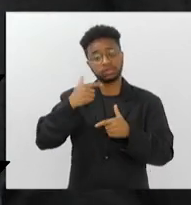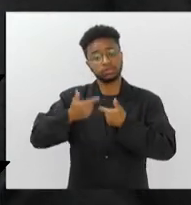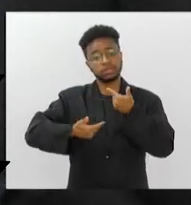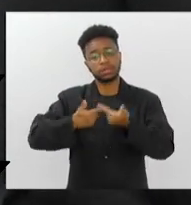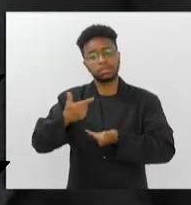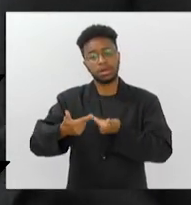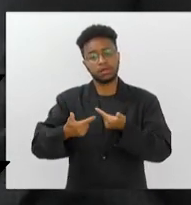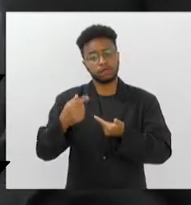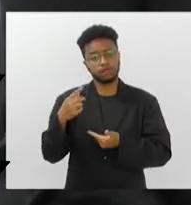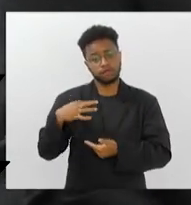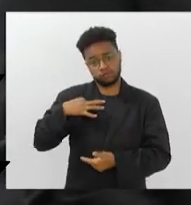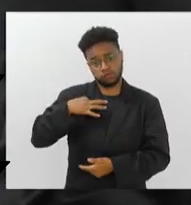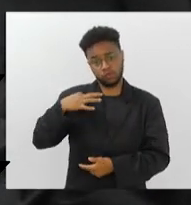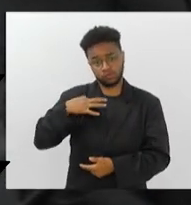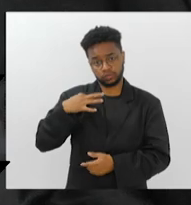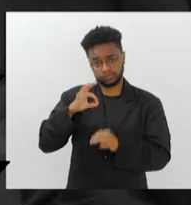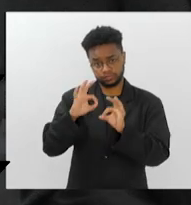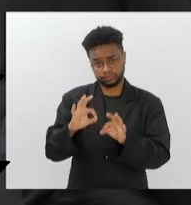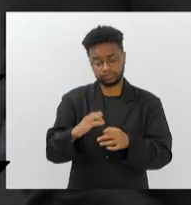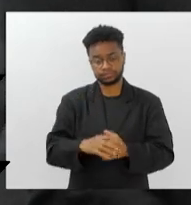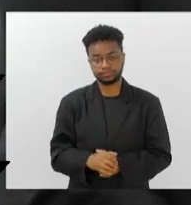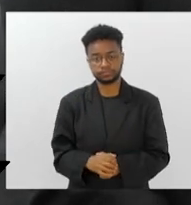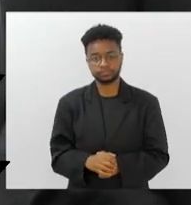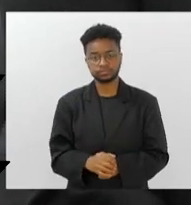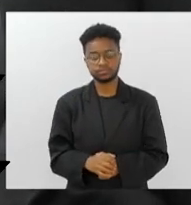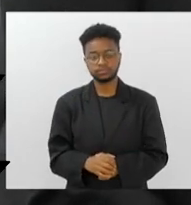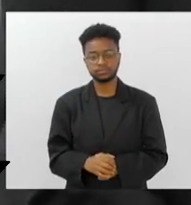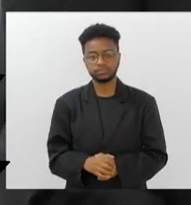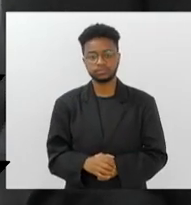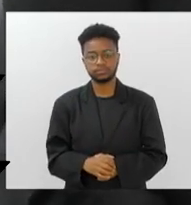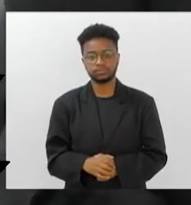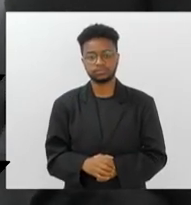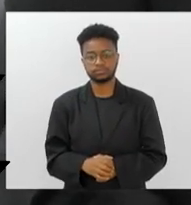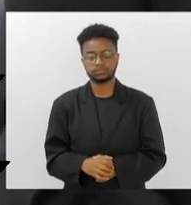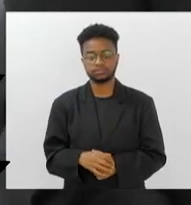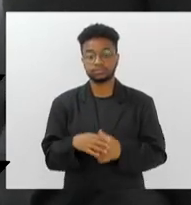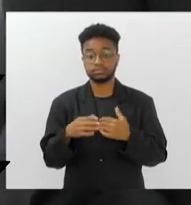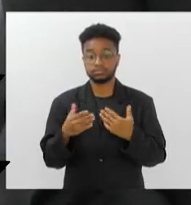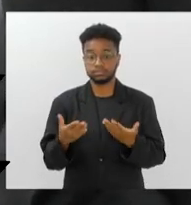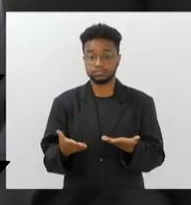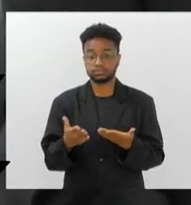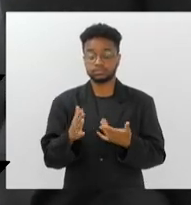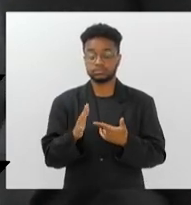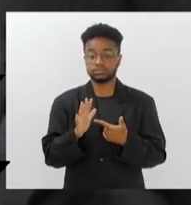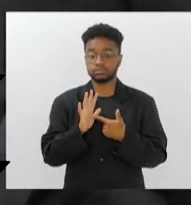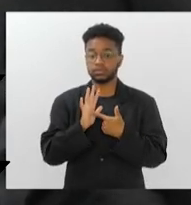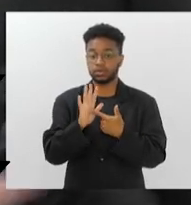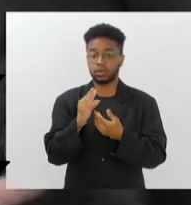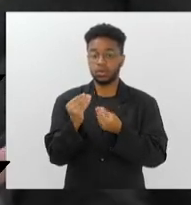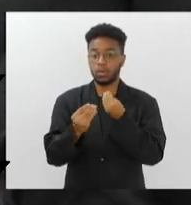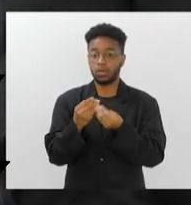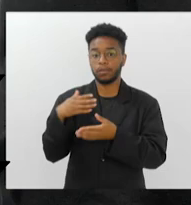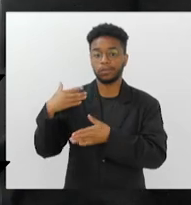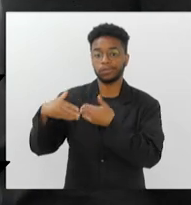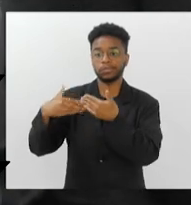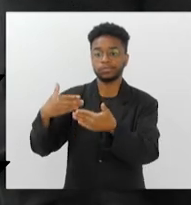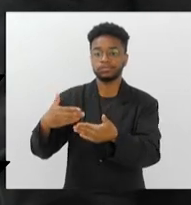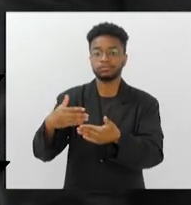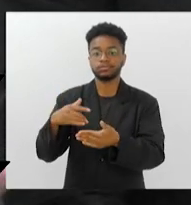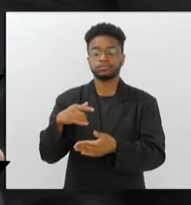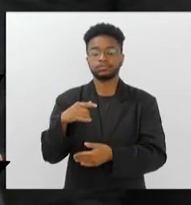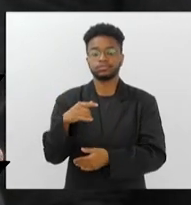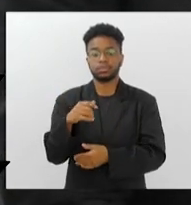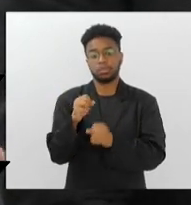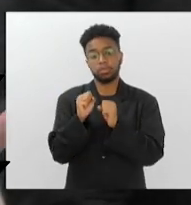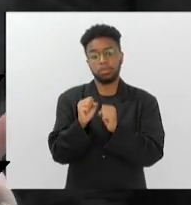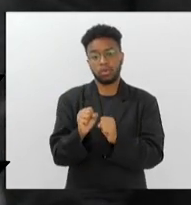absolutamente voluntário né e eh trazer a esta a este processo um trabalho um processo que